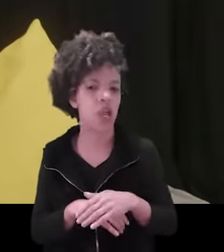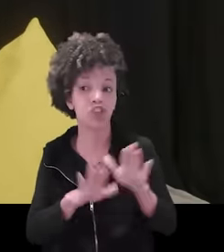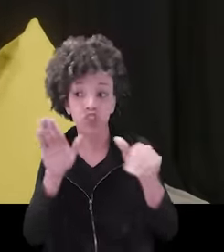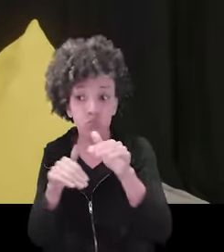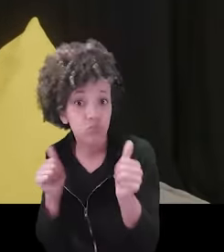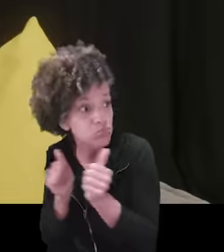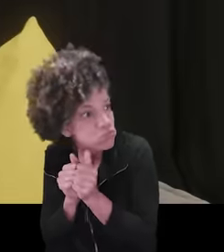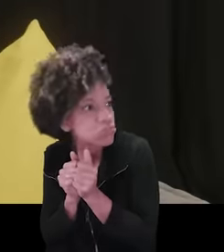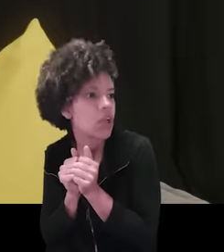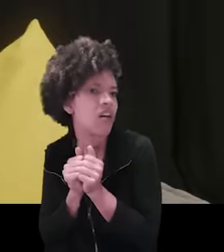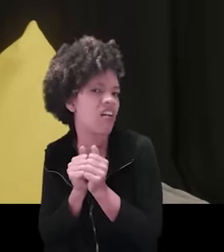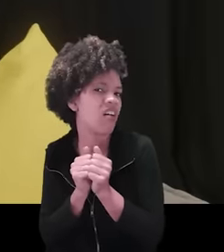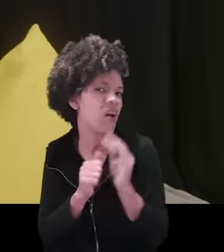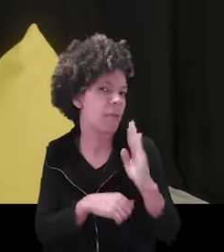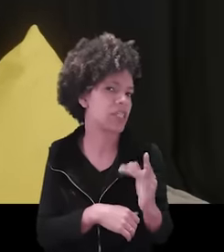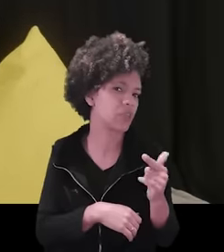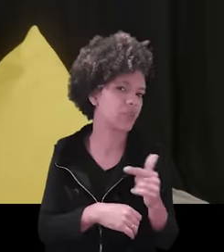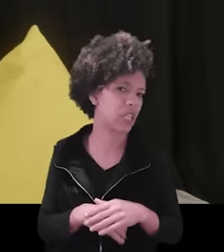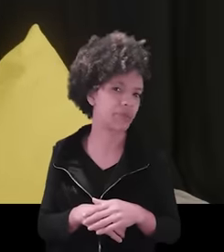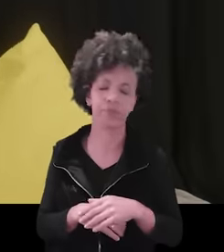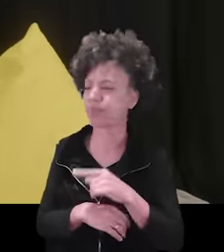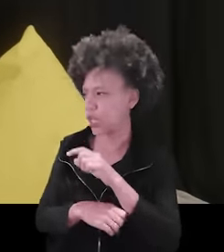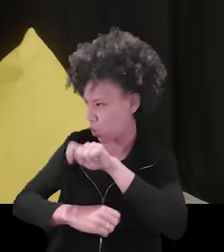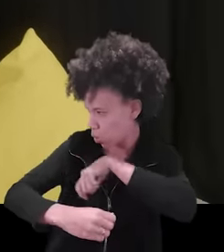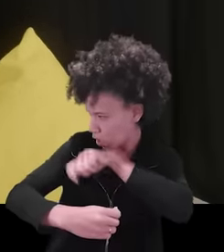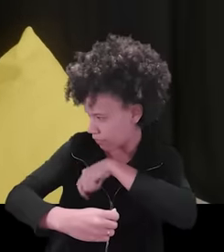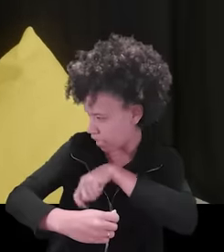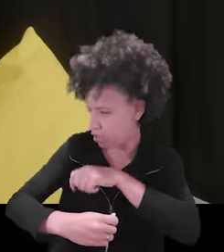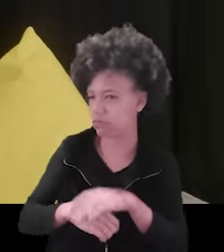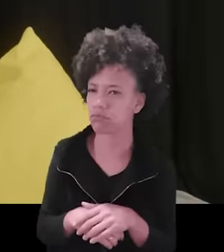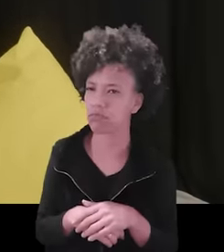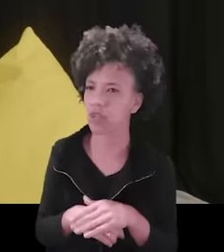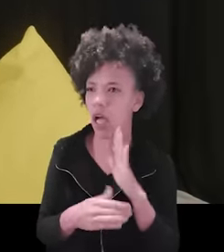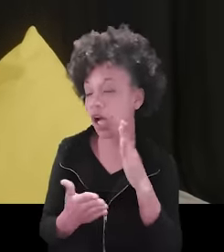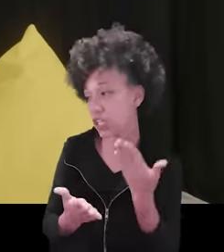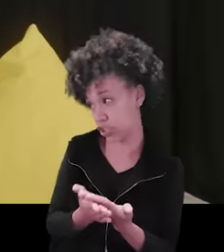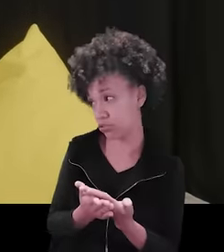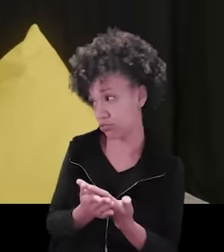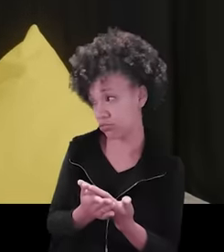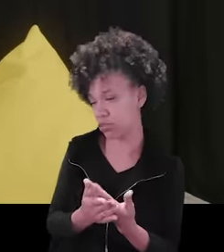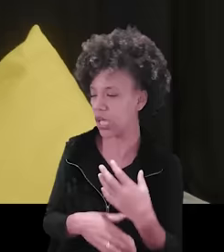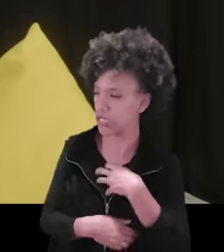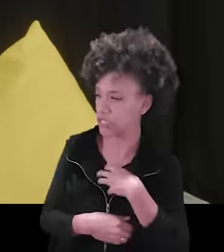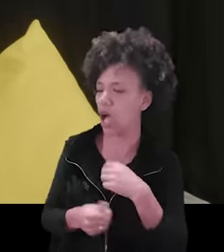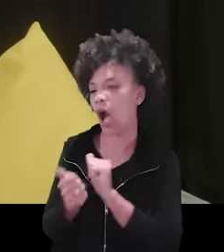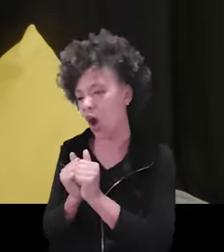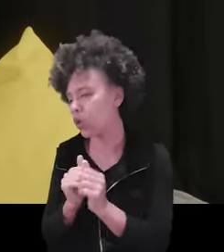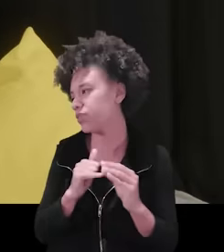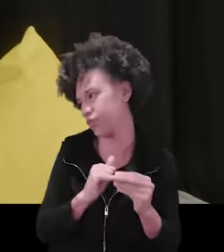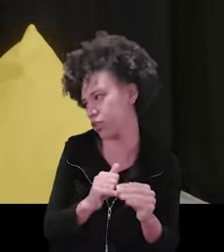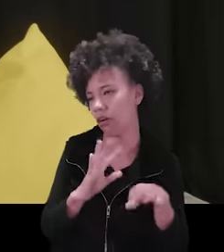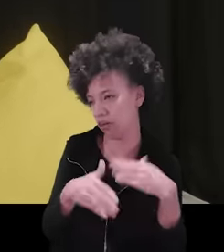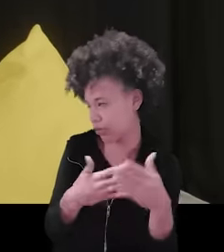Latino se juntar muito né da gente não tem muito isso você falou da culinária eh acredito que se sente falta